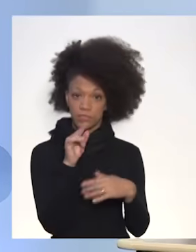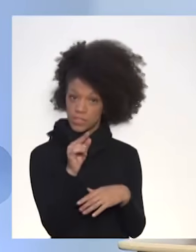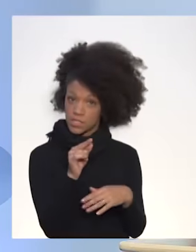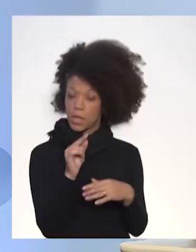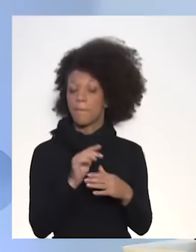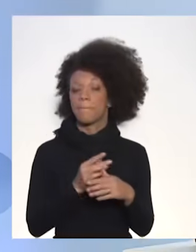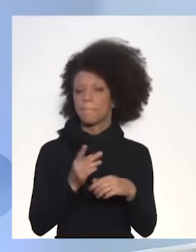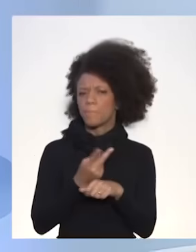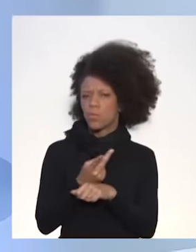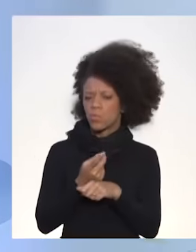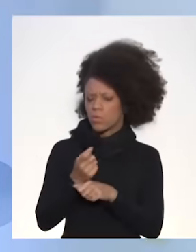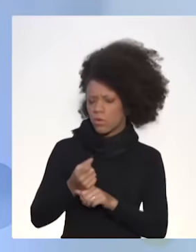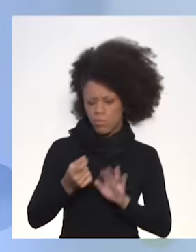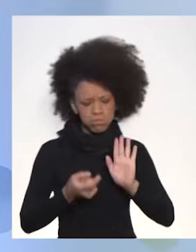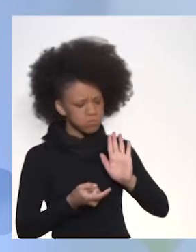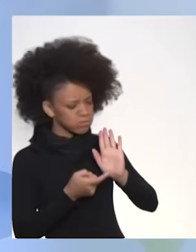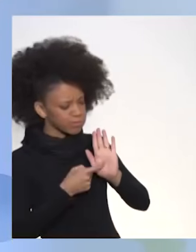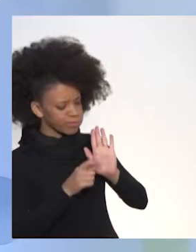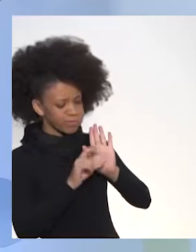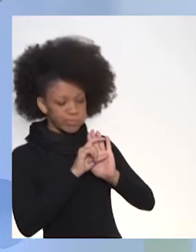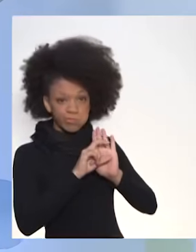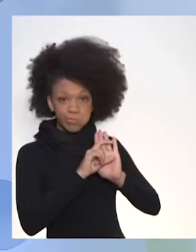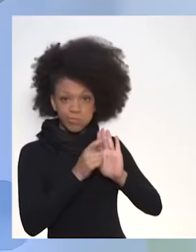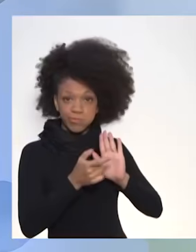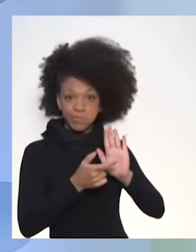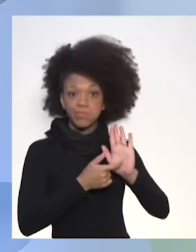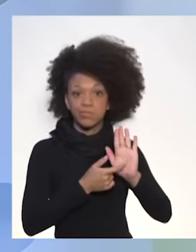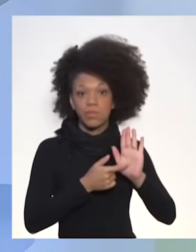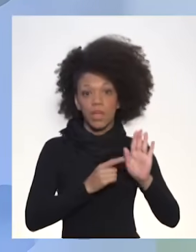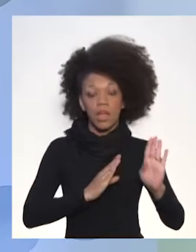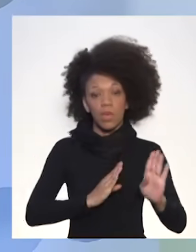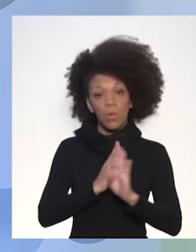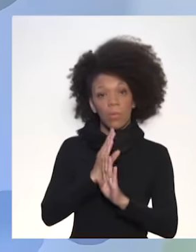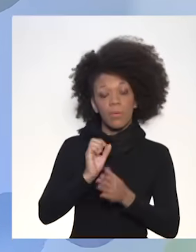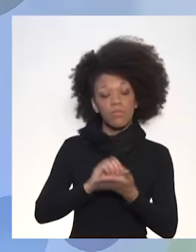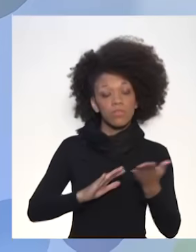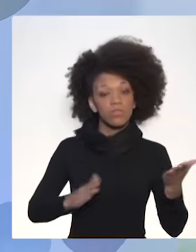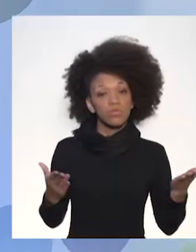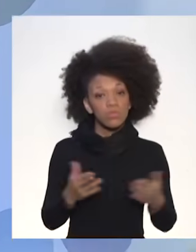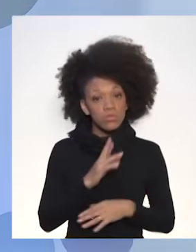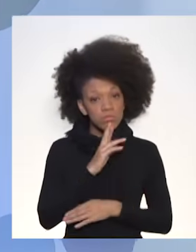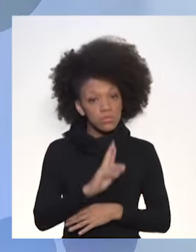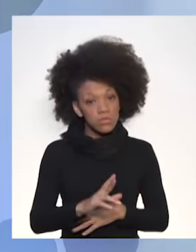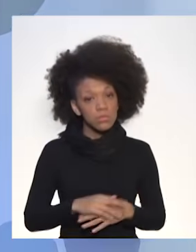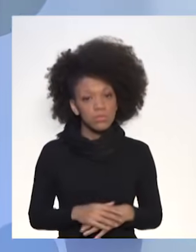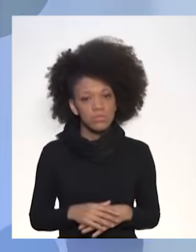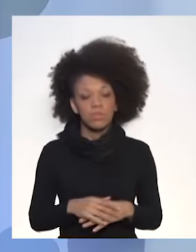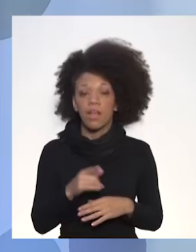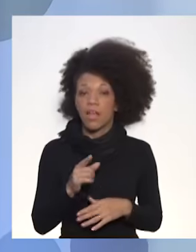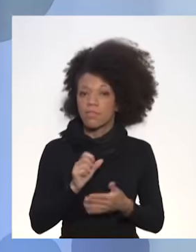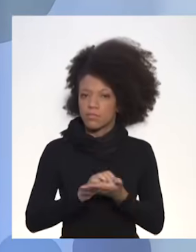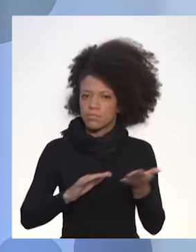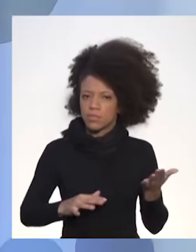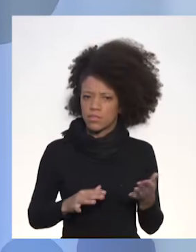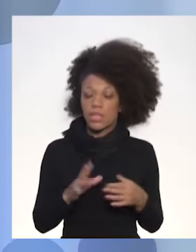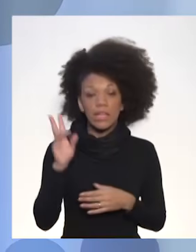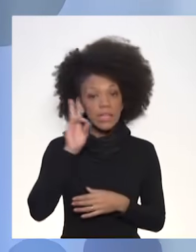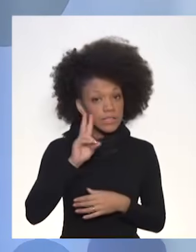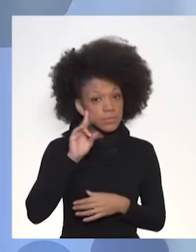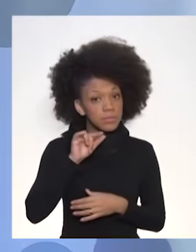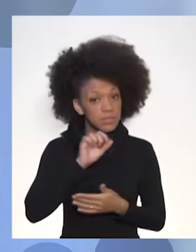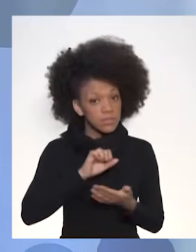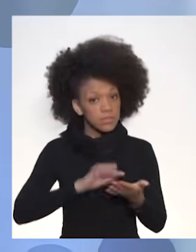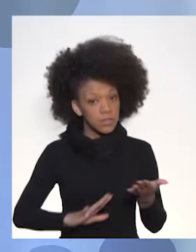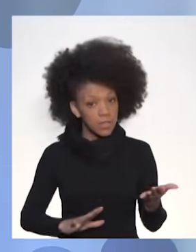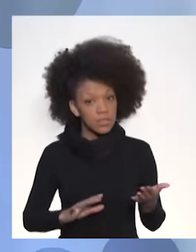turmas, procura a sua turminha, acha a atividade da aula de hoje e responde essa atividade, né? Essa tarefa. Lembrando que essa